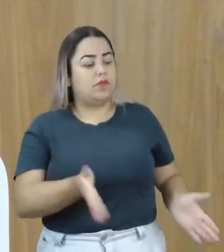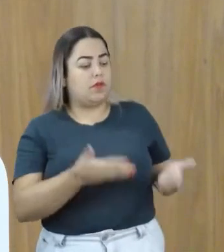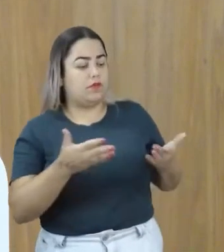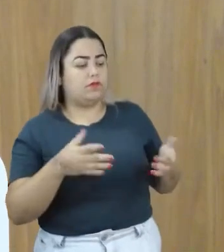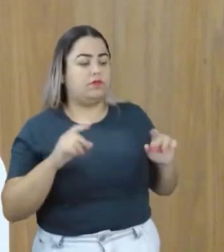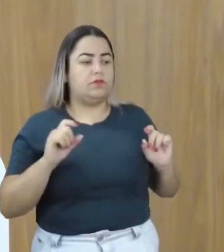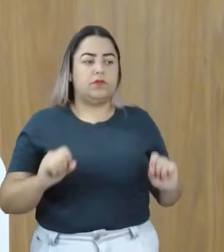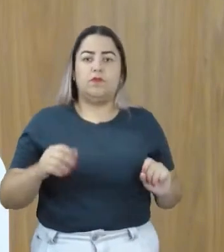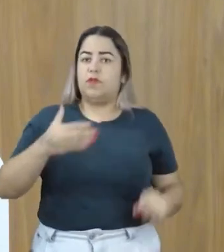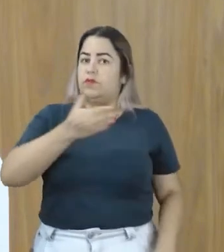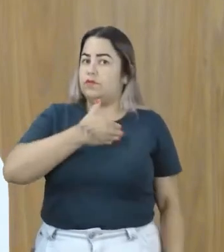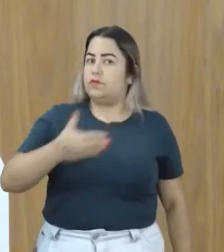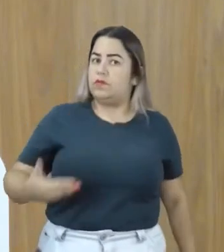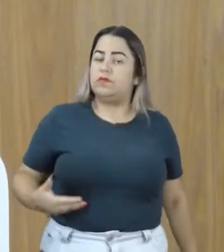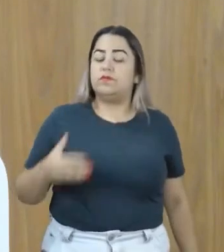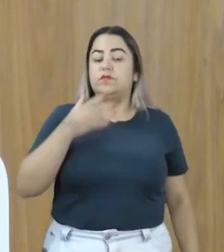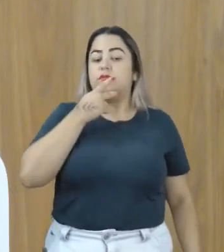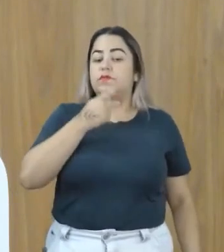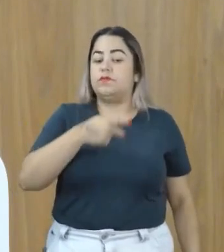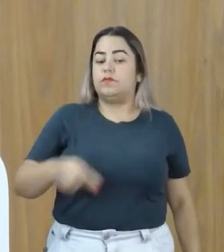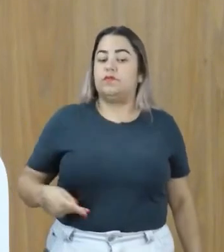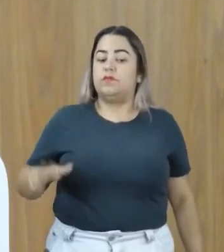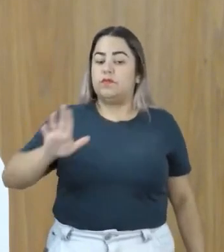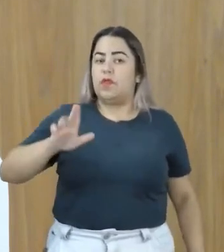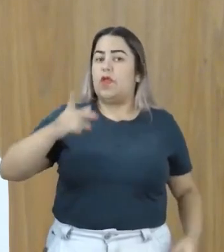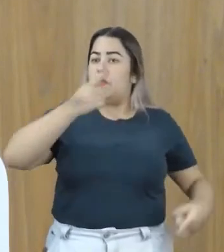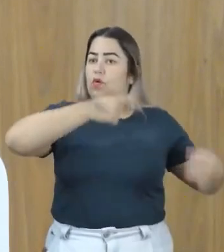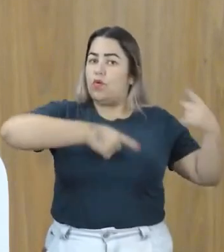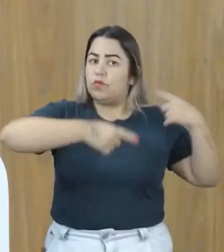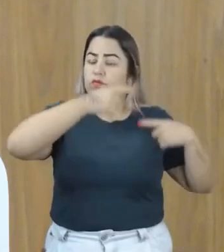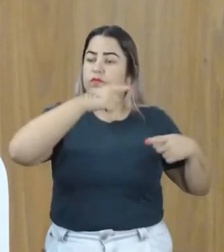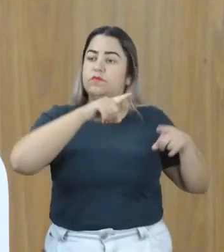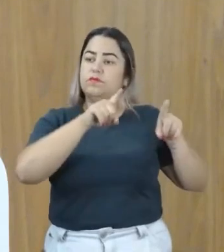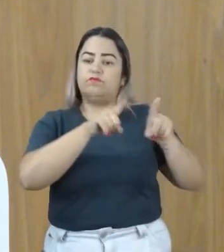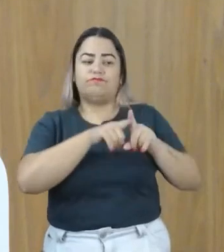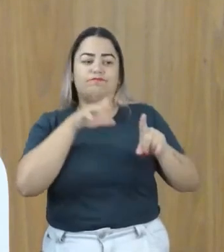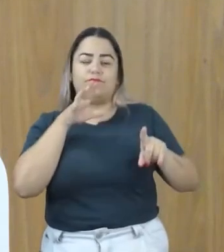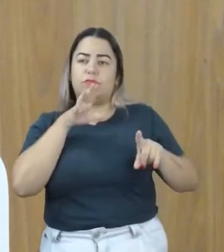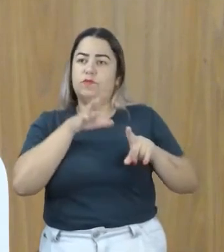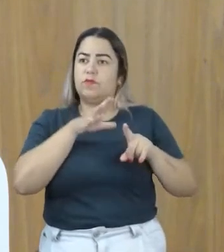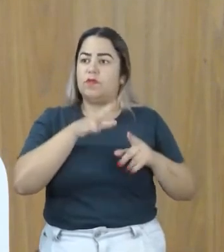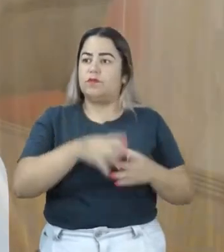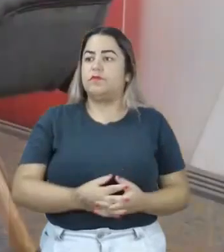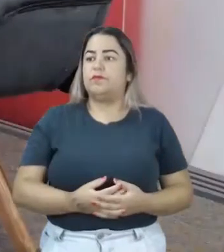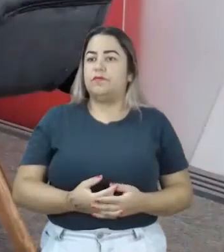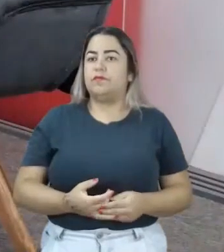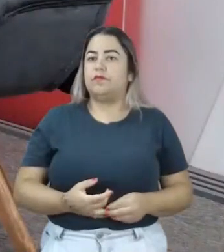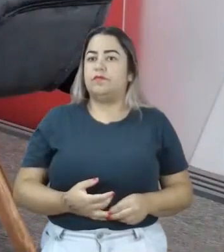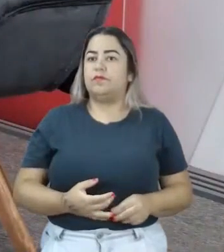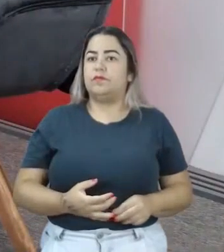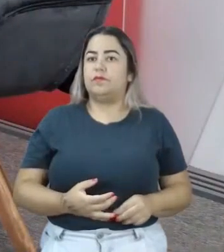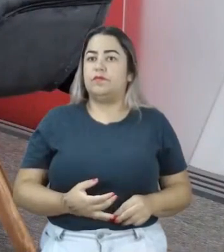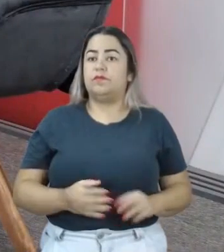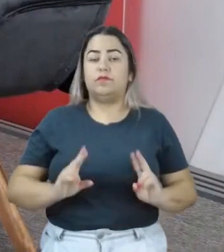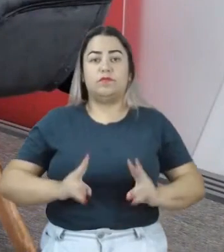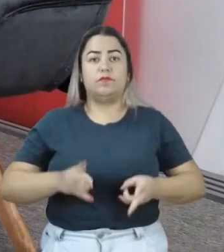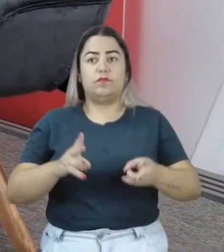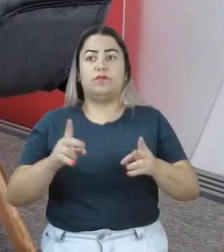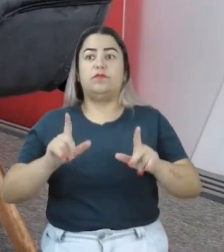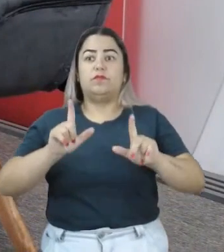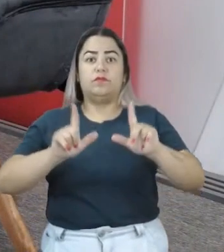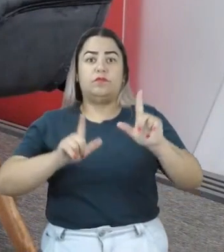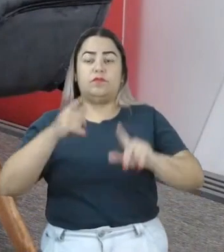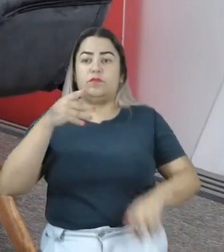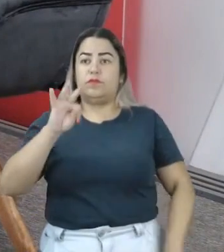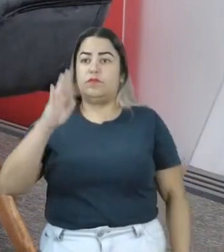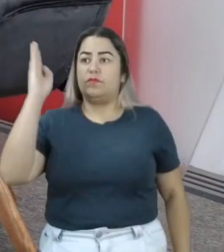iniciativas do governo do presidente Lula para reconstruir essa área que foi tão atacada. Vamos conferir. E a gente segue aqui no Jornal PT Brasil